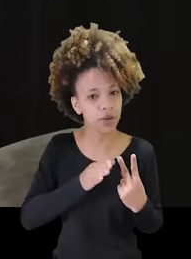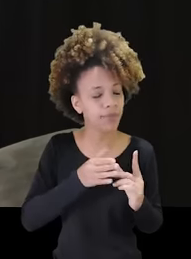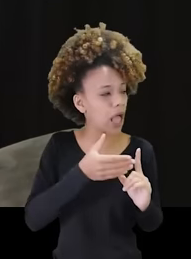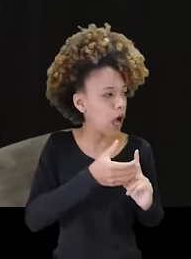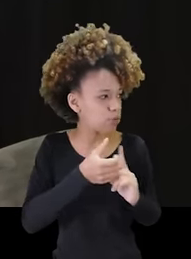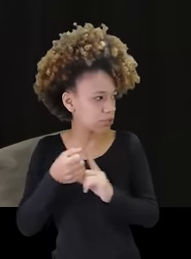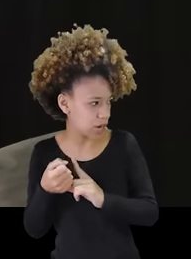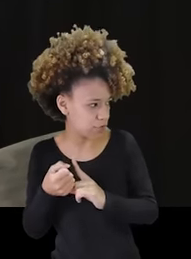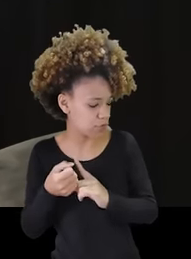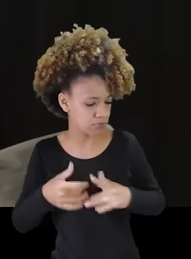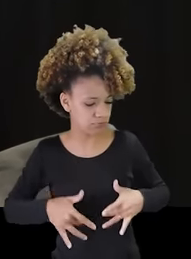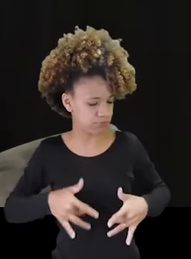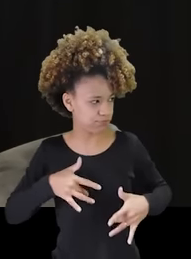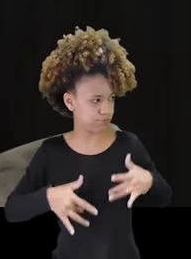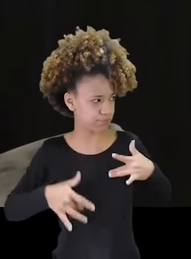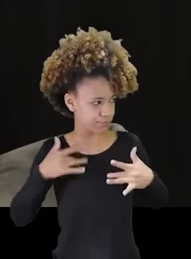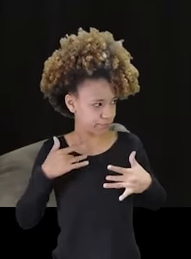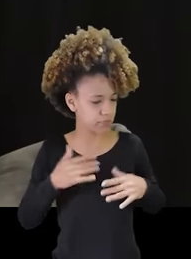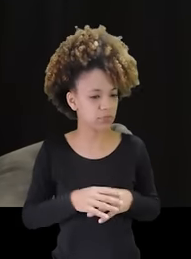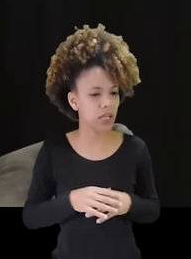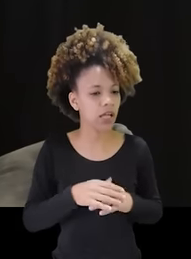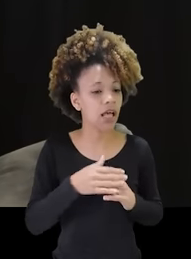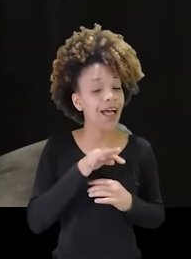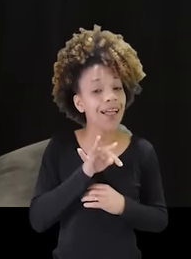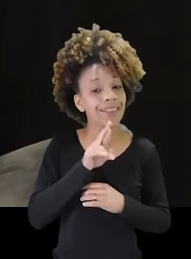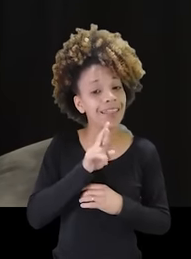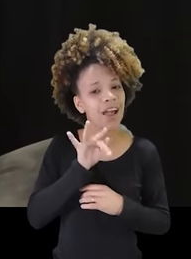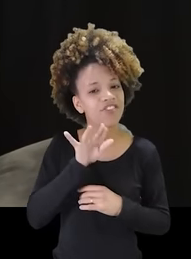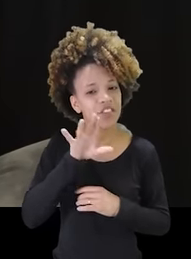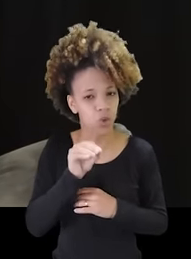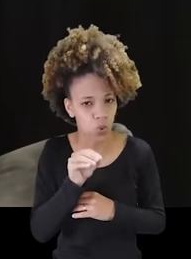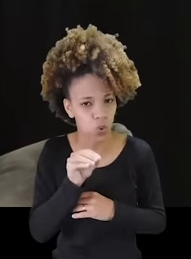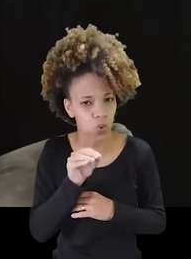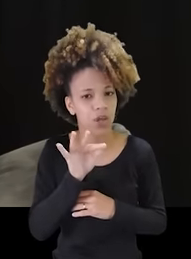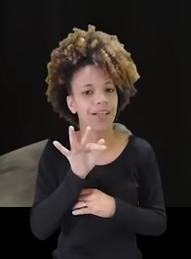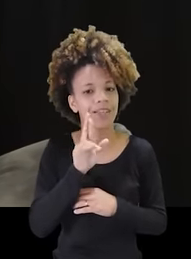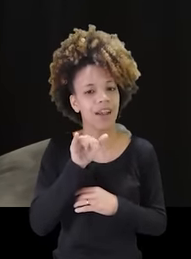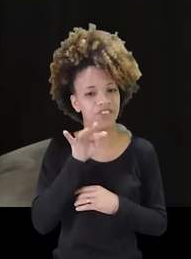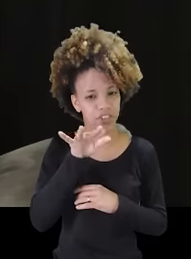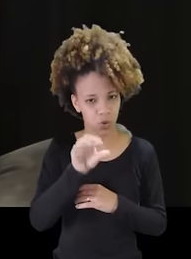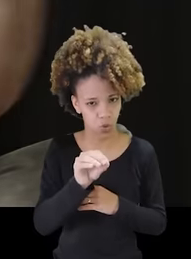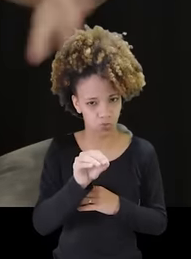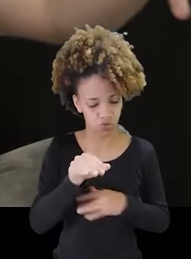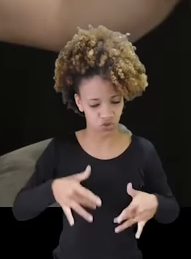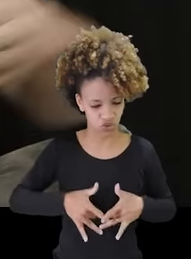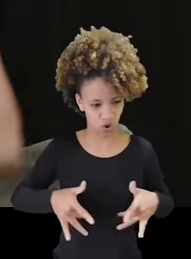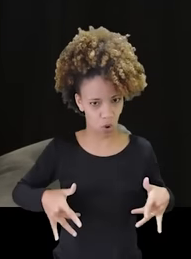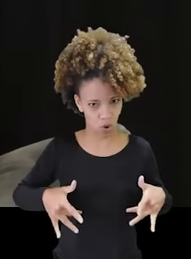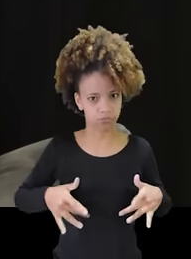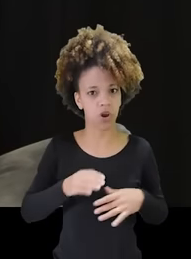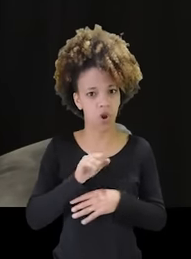que é do tráfico de órgãos né que tráfego tráfico tráfico de tráfego tráfego